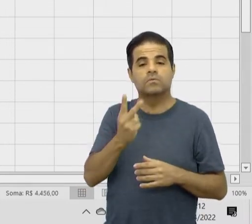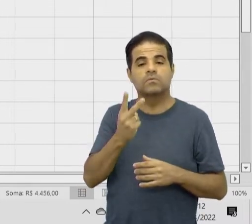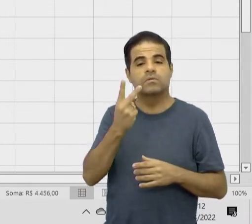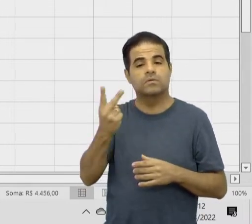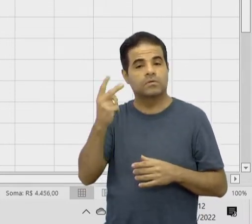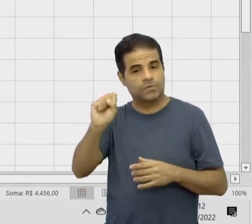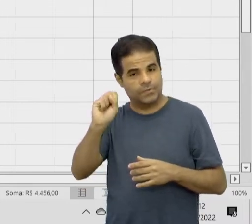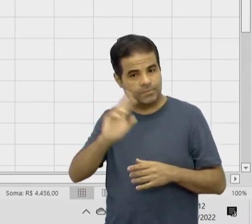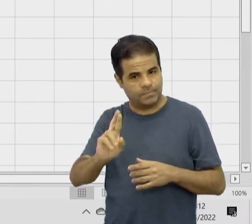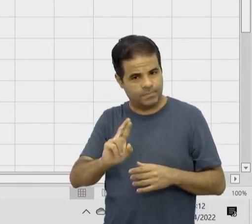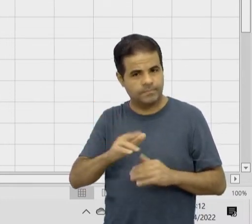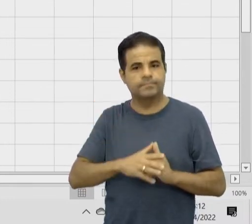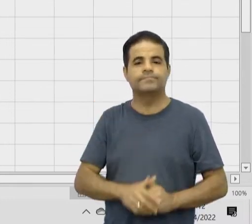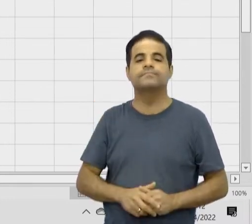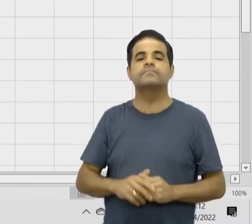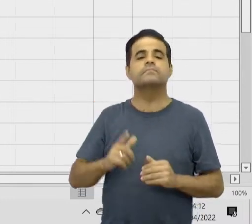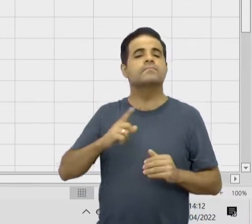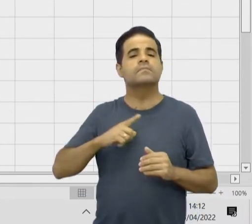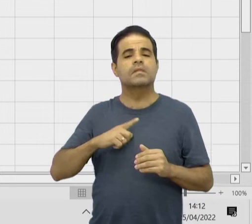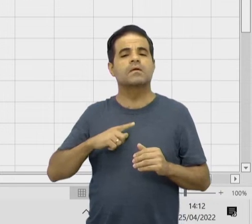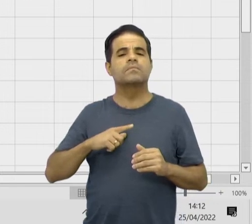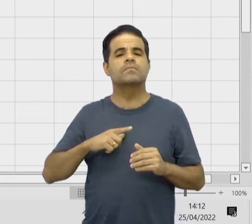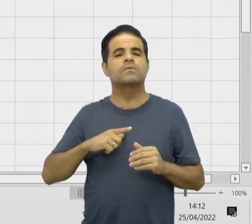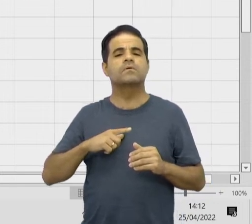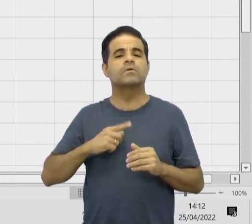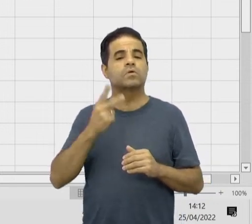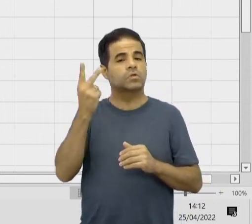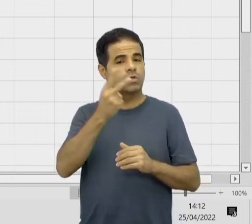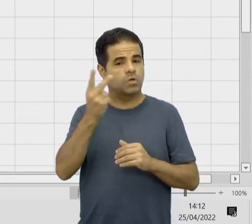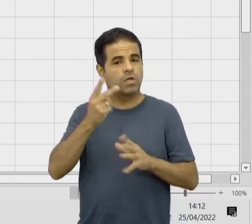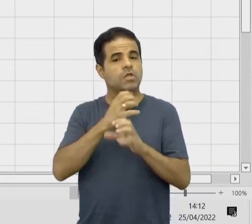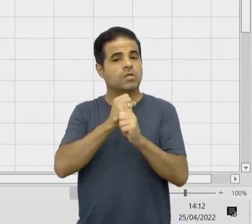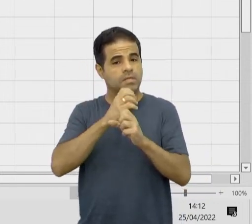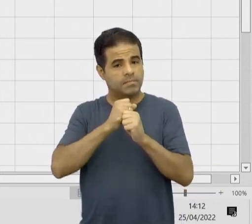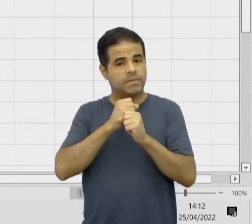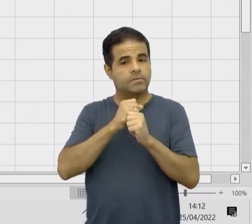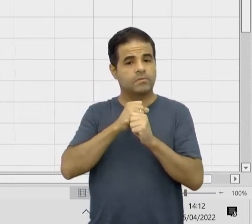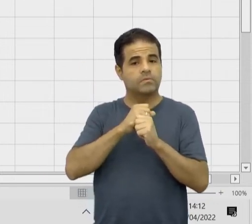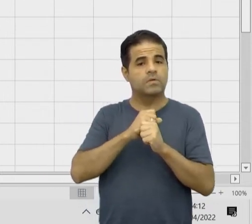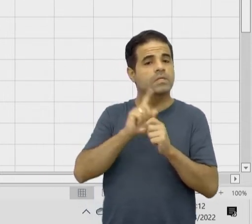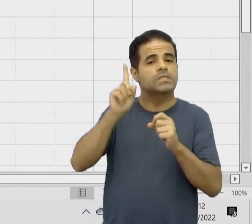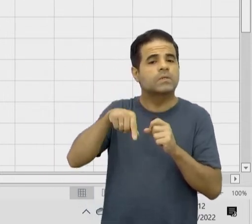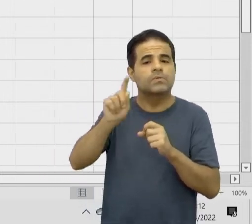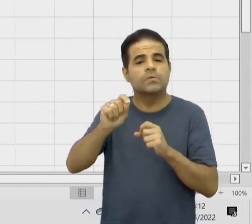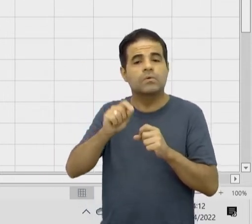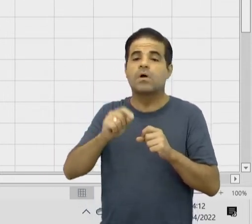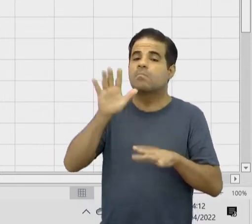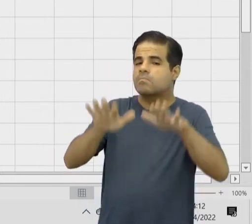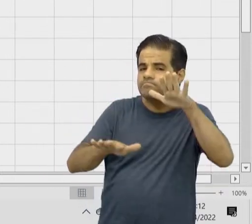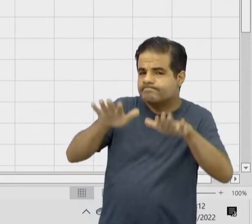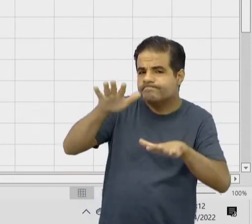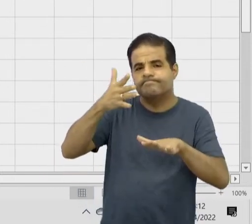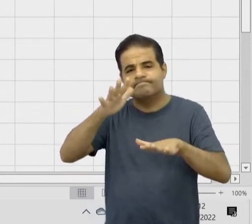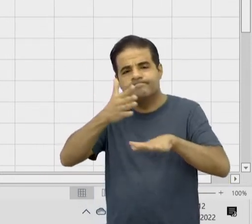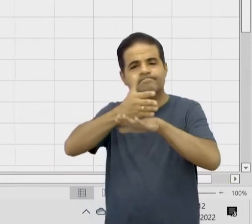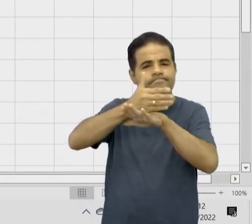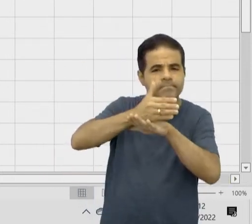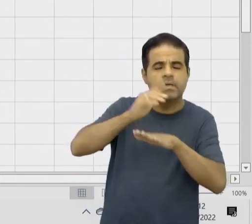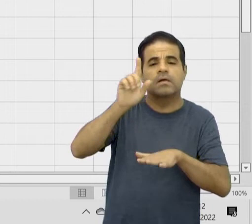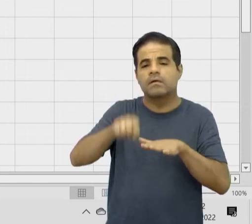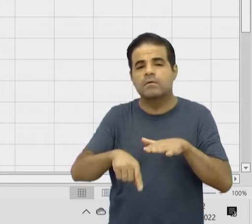2.228. Então, a gente tem aí 2 orçamentos. E isso daí, gente, é uma previsão. Previsão.